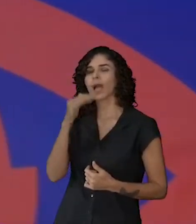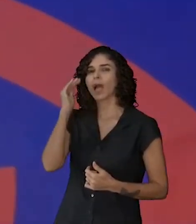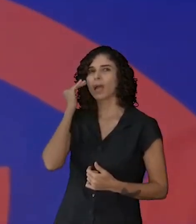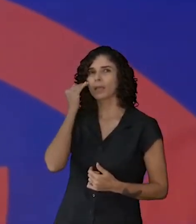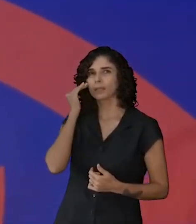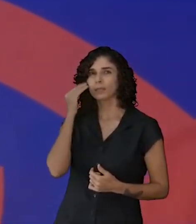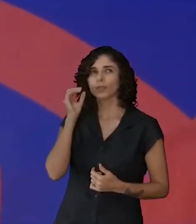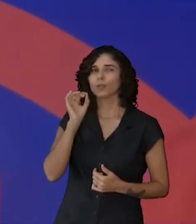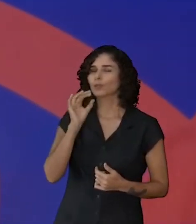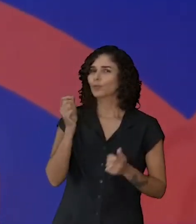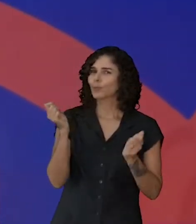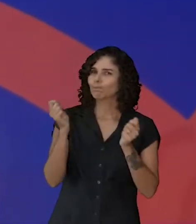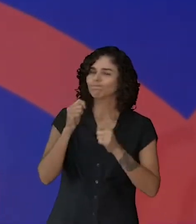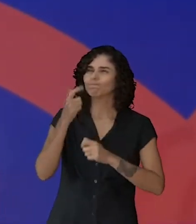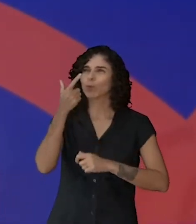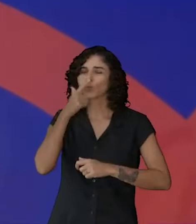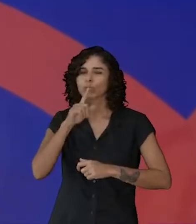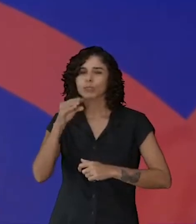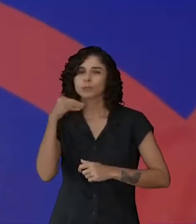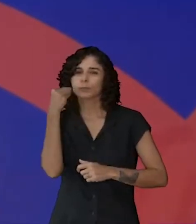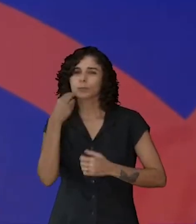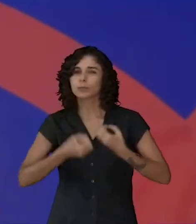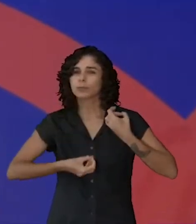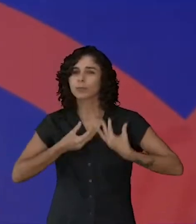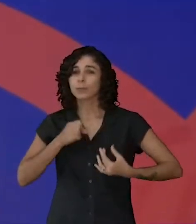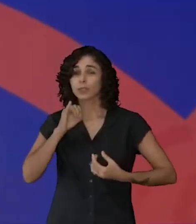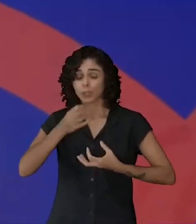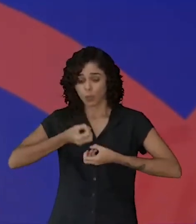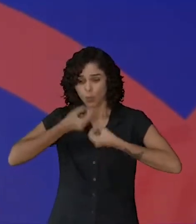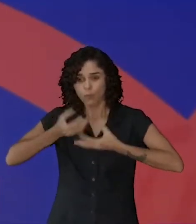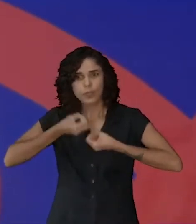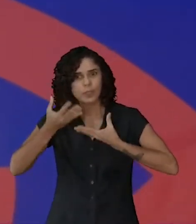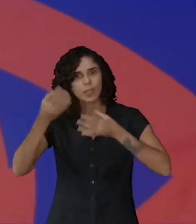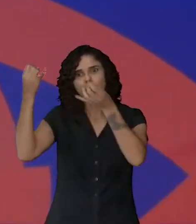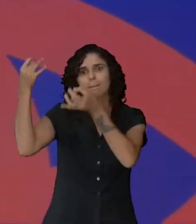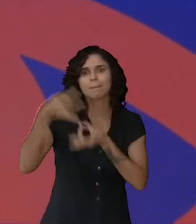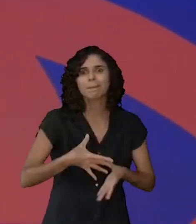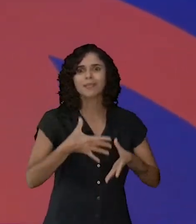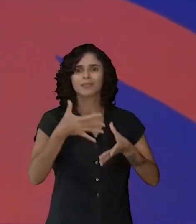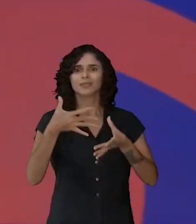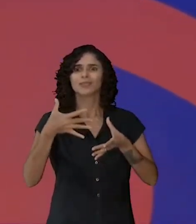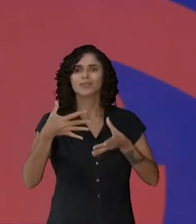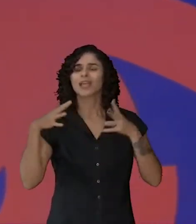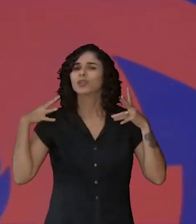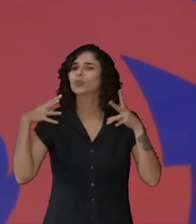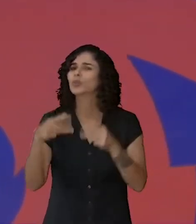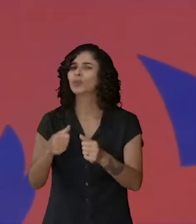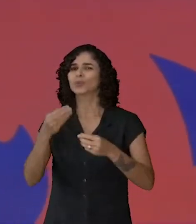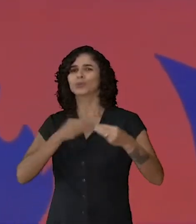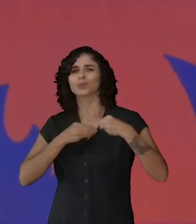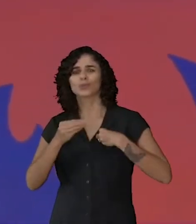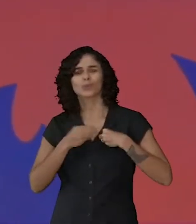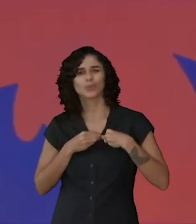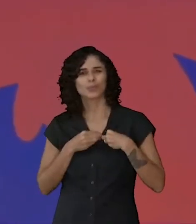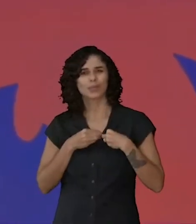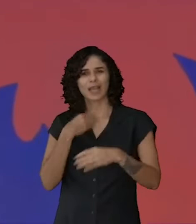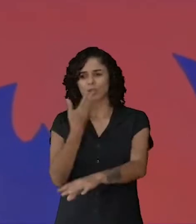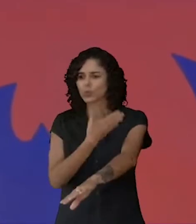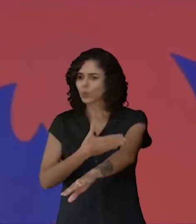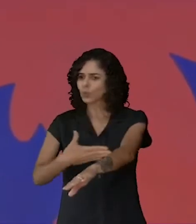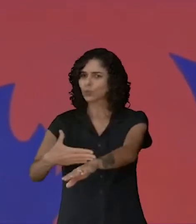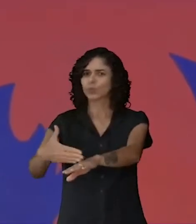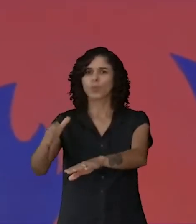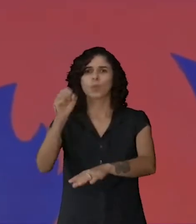um avivamento se confessar e abandonar os pecados e os